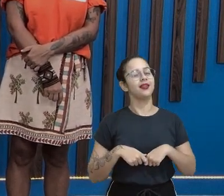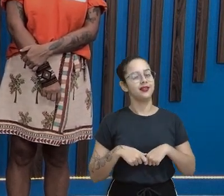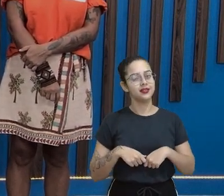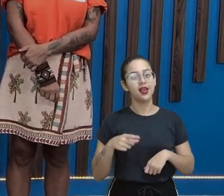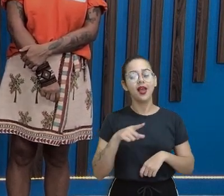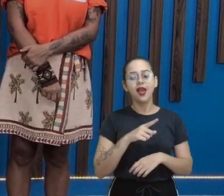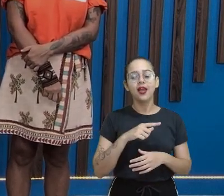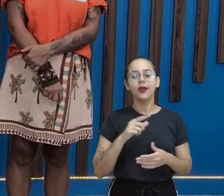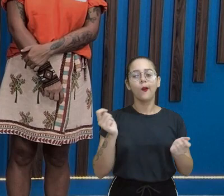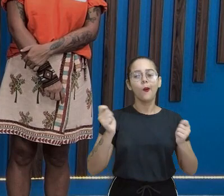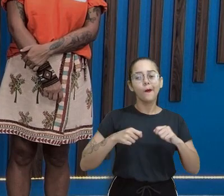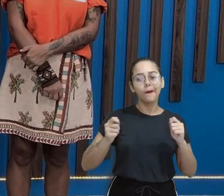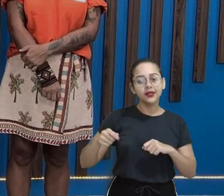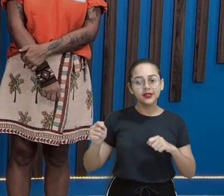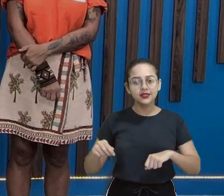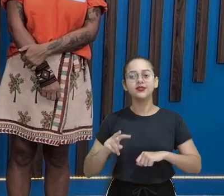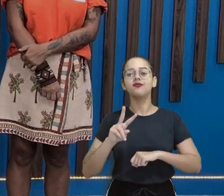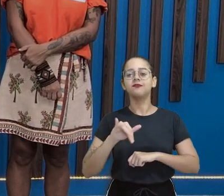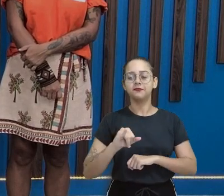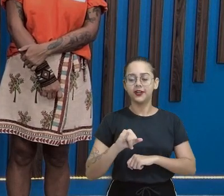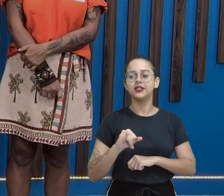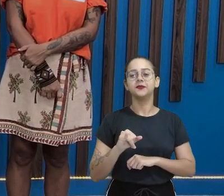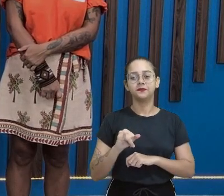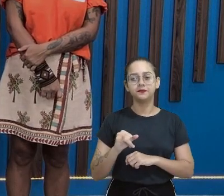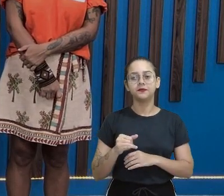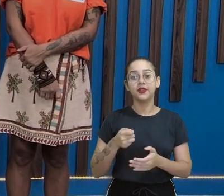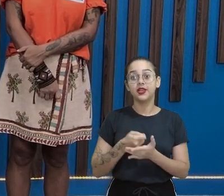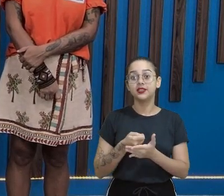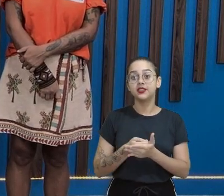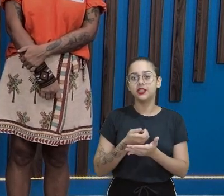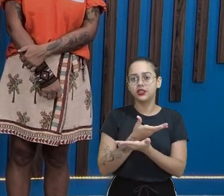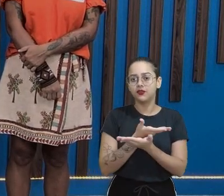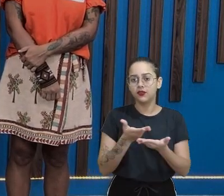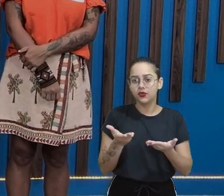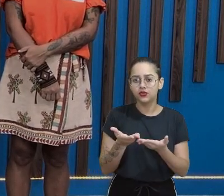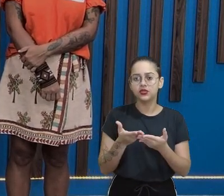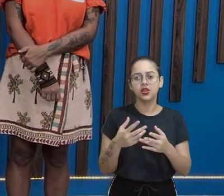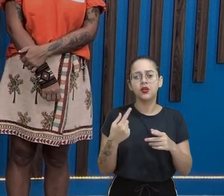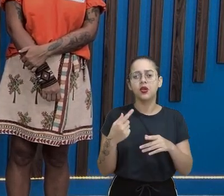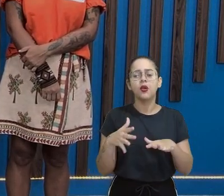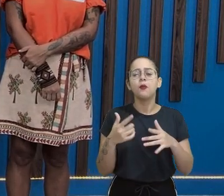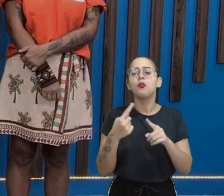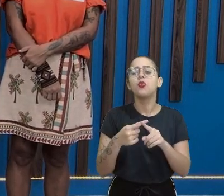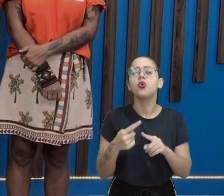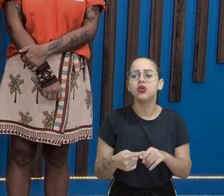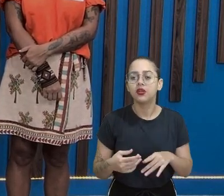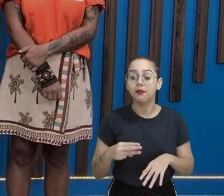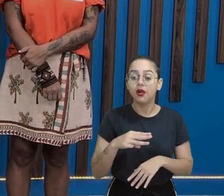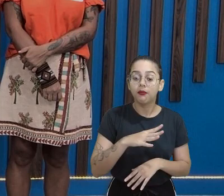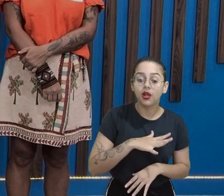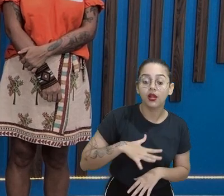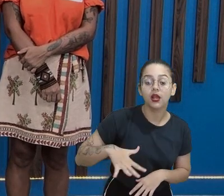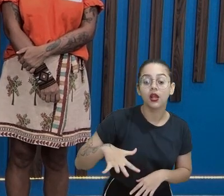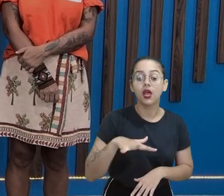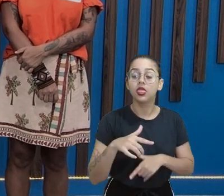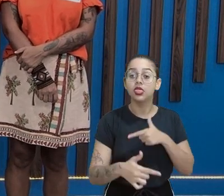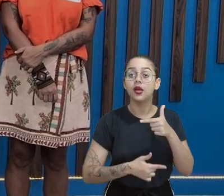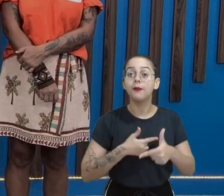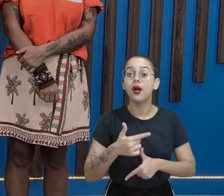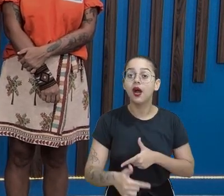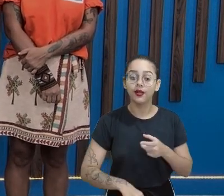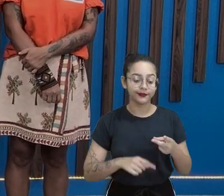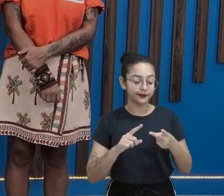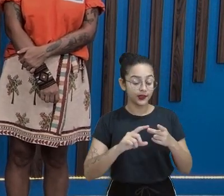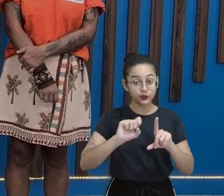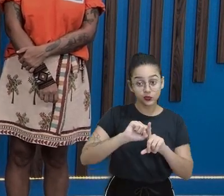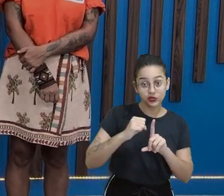essas competências vão ser, sim, exigidas de vocês pelo mercado de trabalho, né? Pela sociedade, a